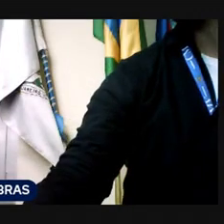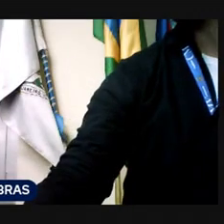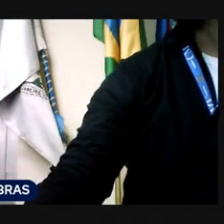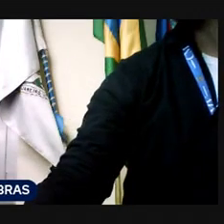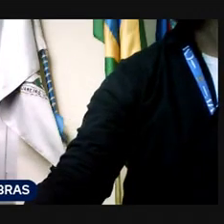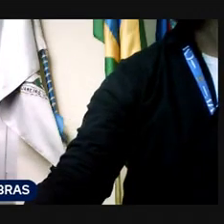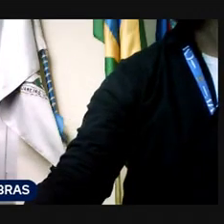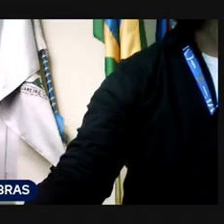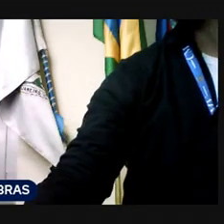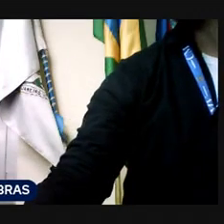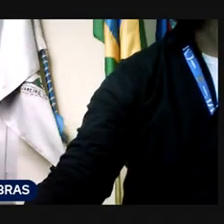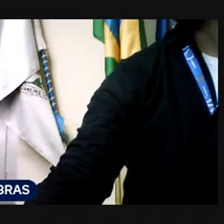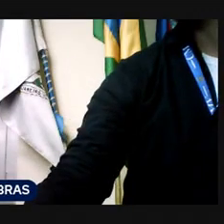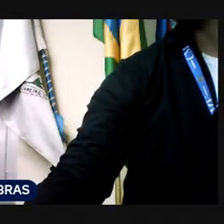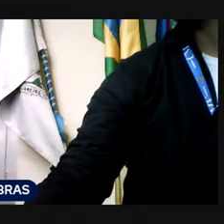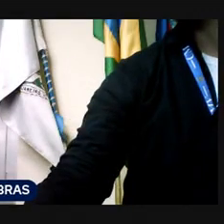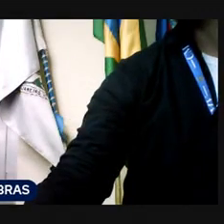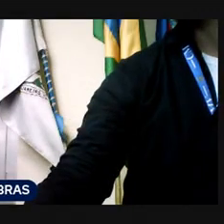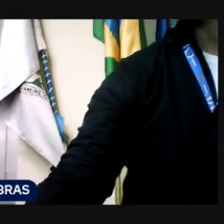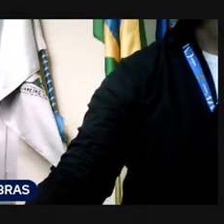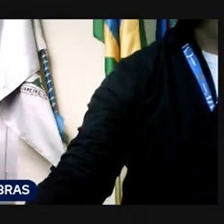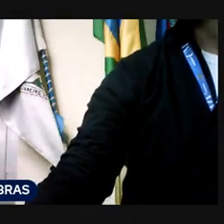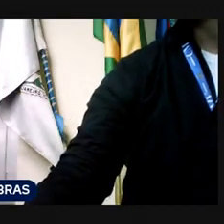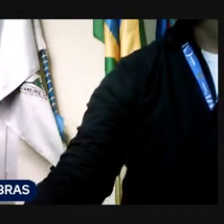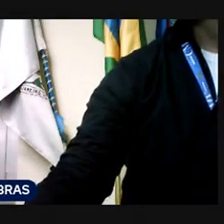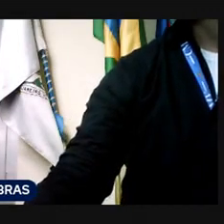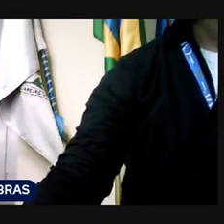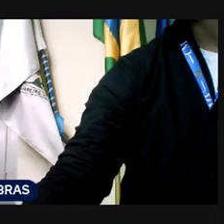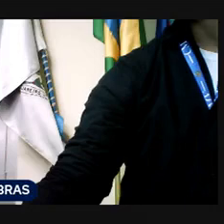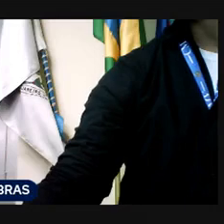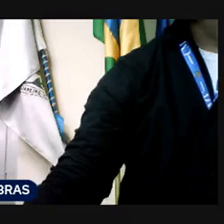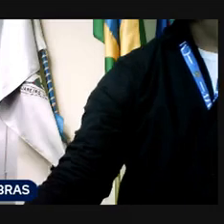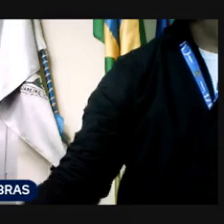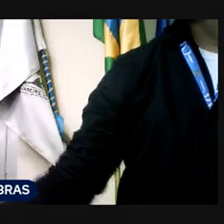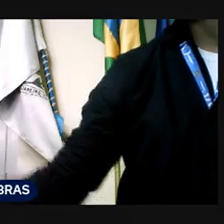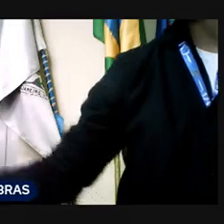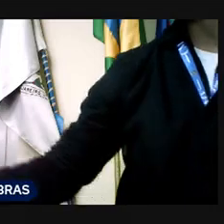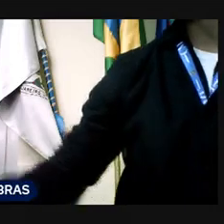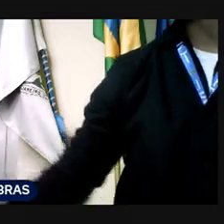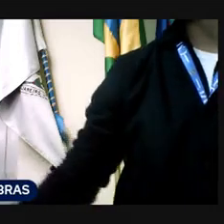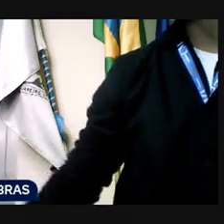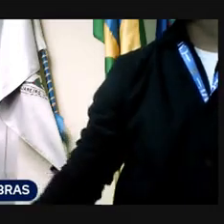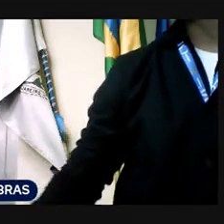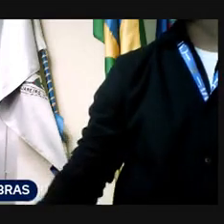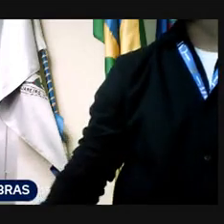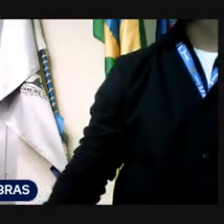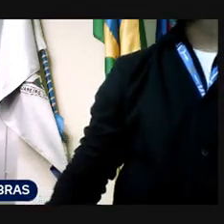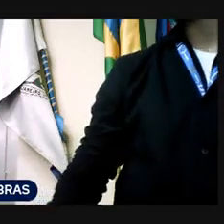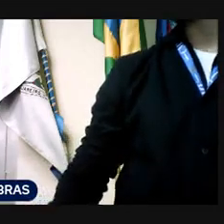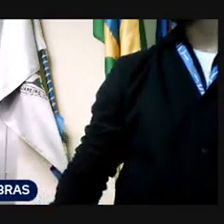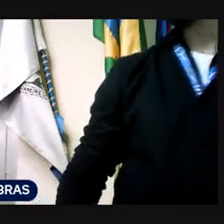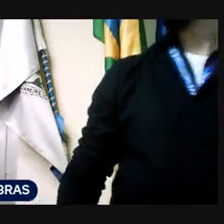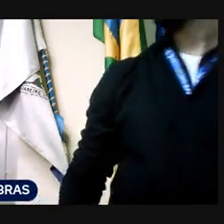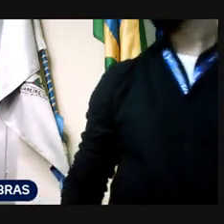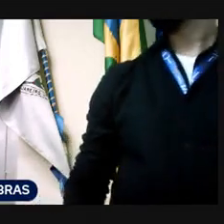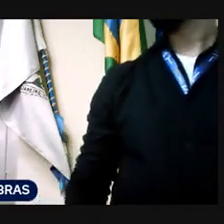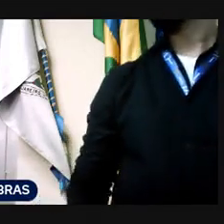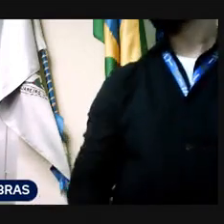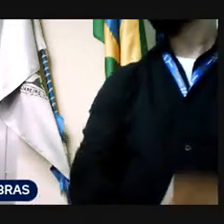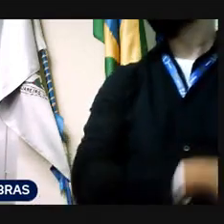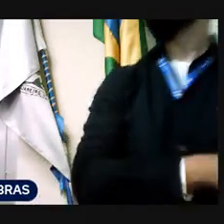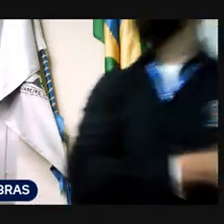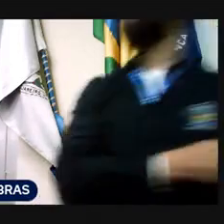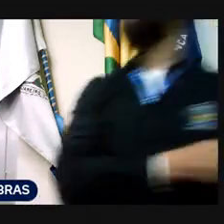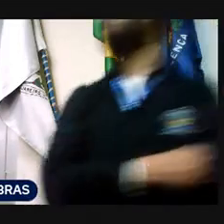sei, senhora ou senhorita, no atendimento ao nosso pedido do Caixa Eletrônico Banco 24 horas para o nosso distrito